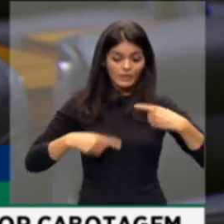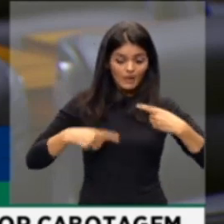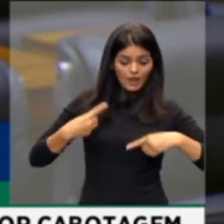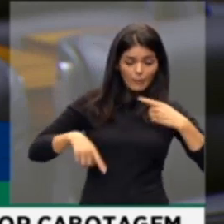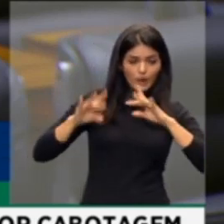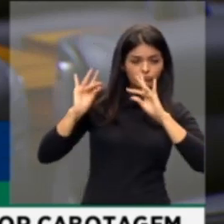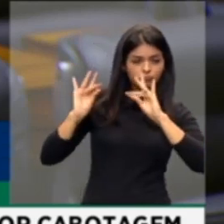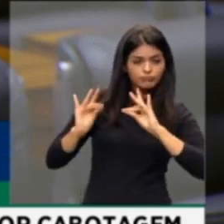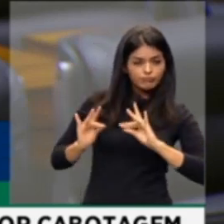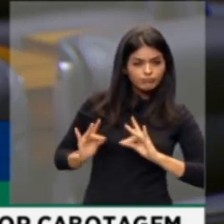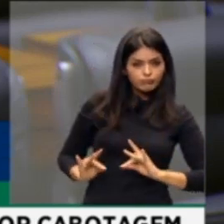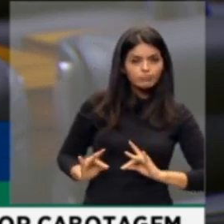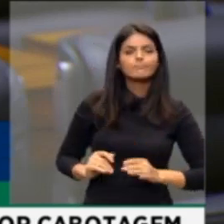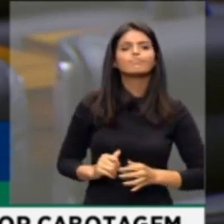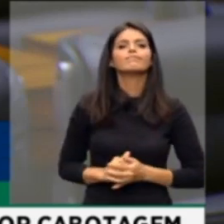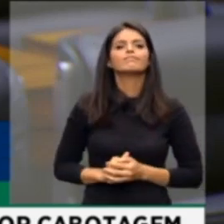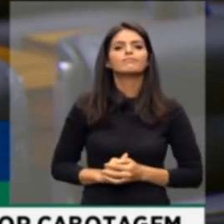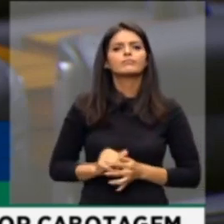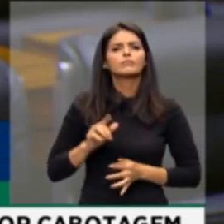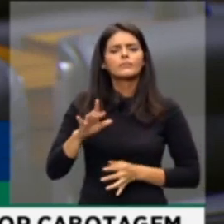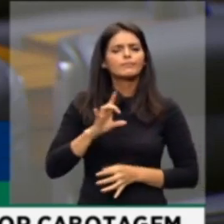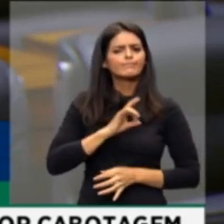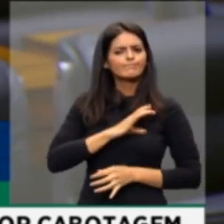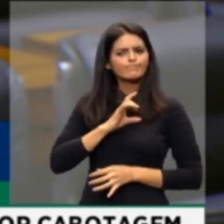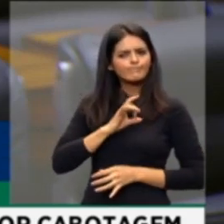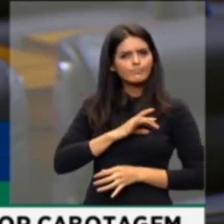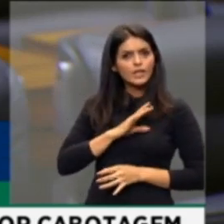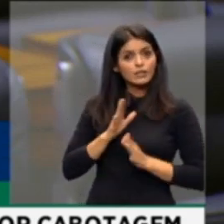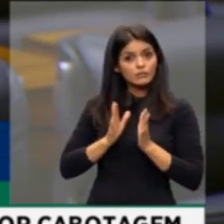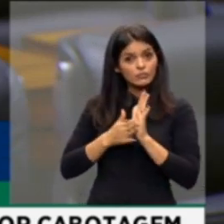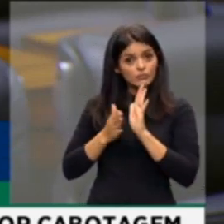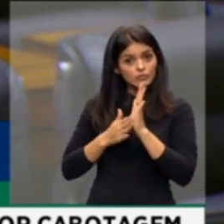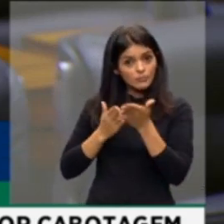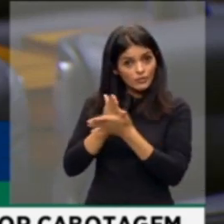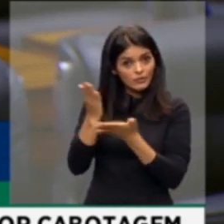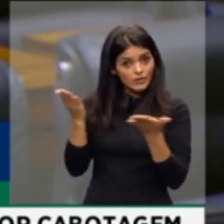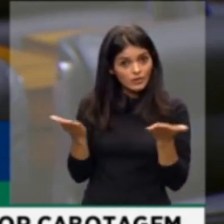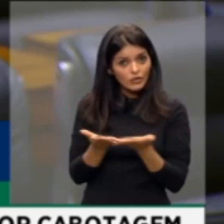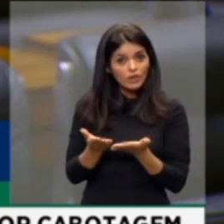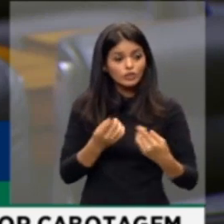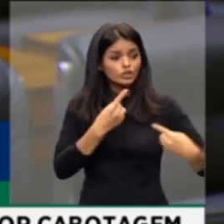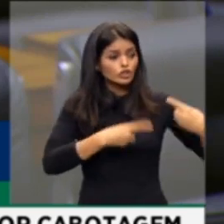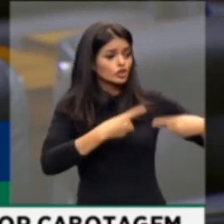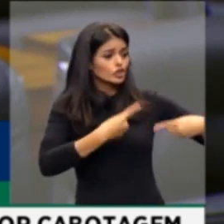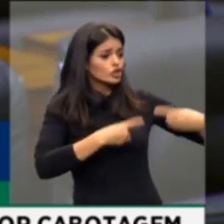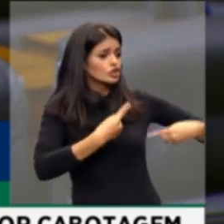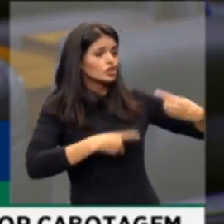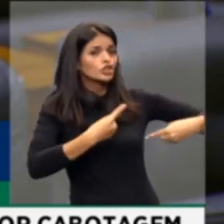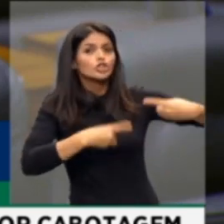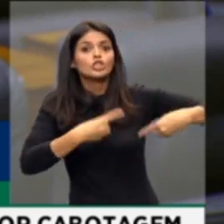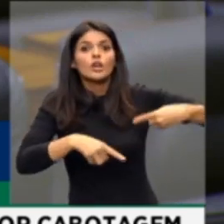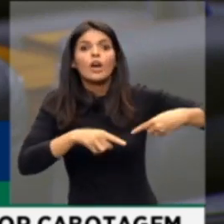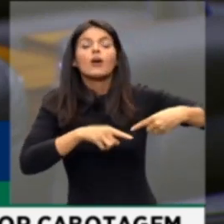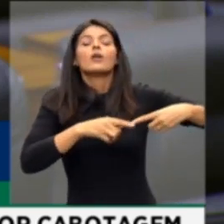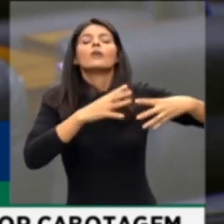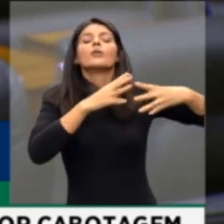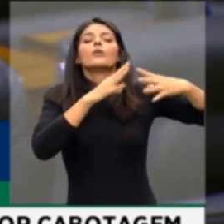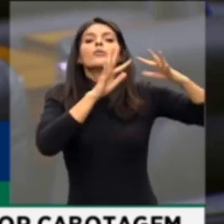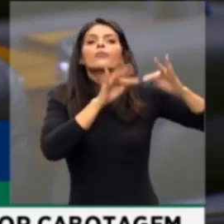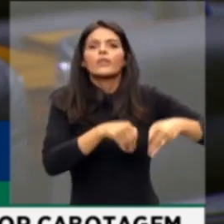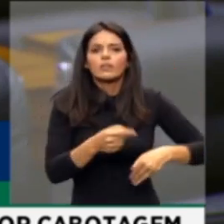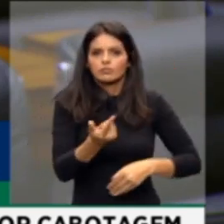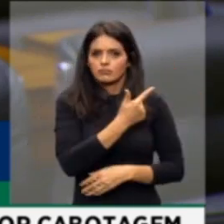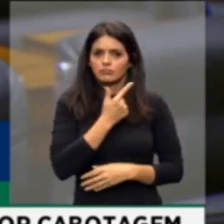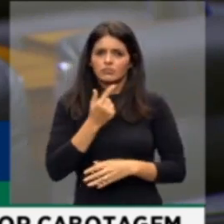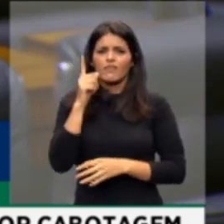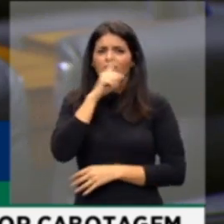mais profundidade. É uma temeridade o que está sendo feito aqui. Não há discussão suficiente e uma série de falhas no